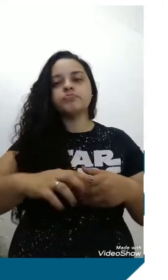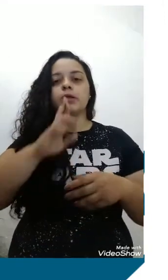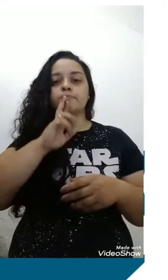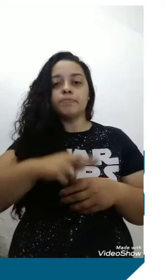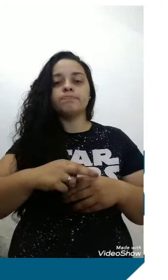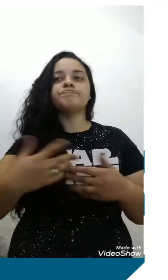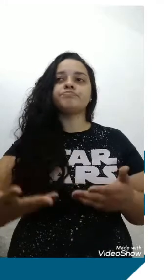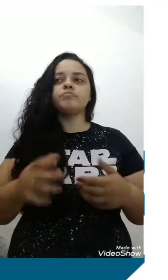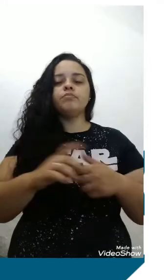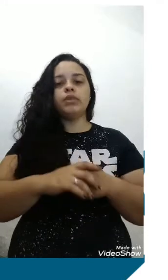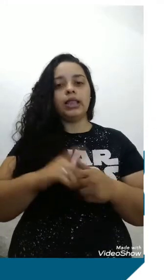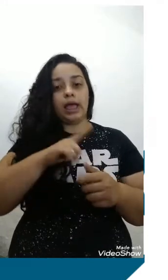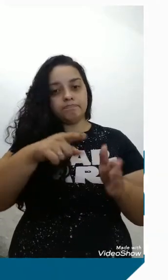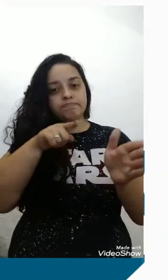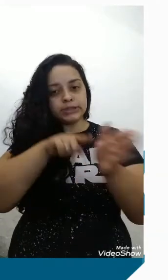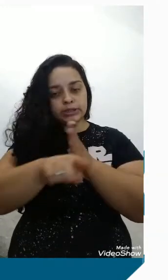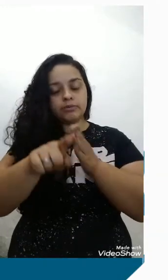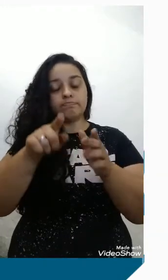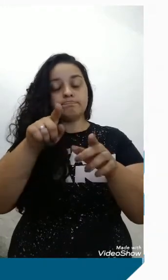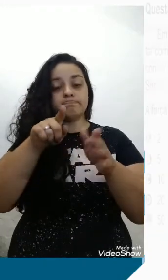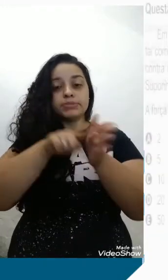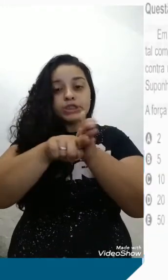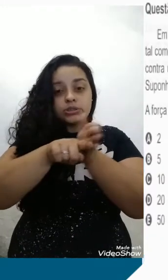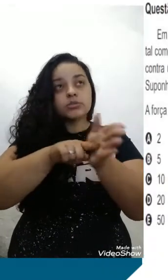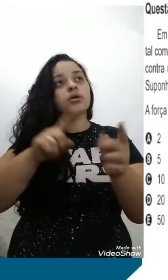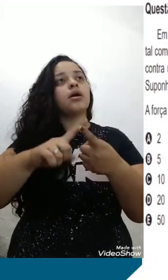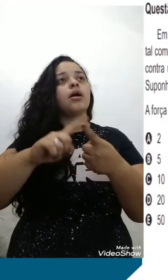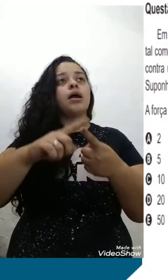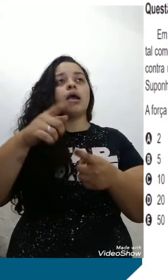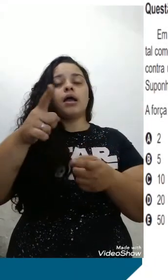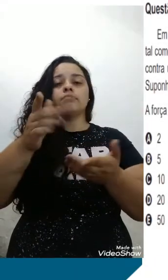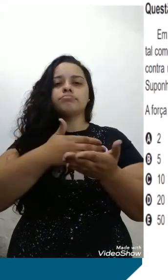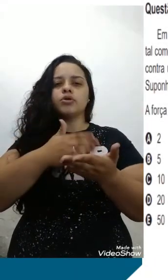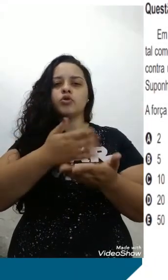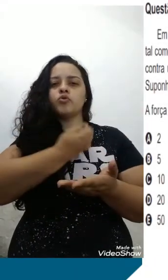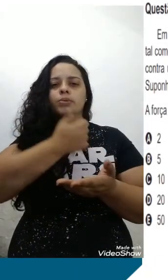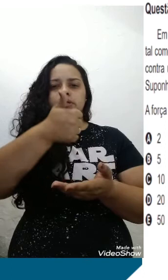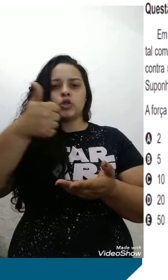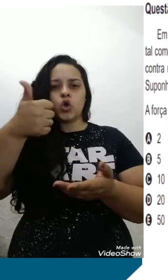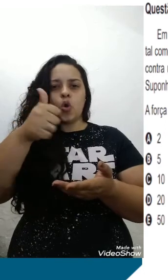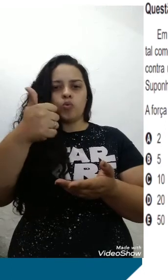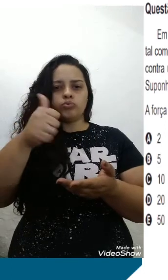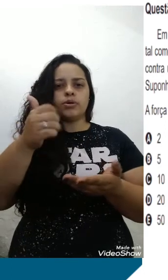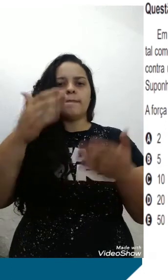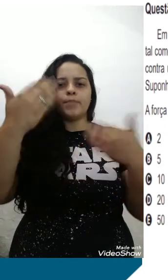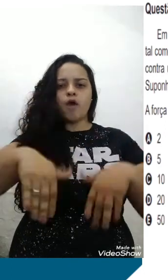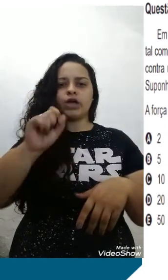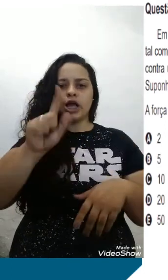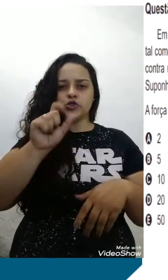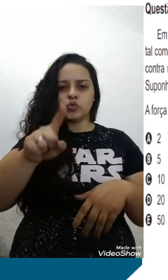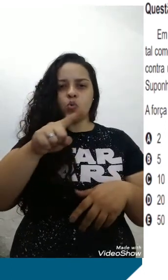resoluções. As questões são as seguintes: a gente tem a questão 111 do caderno azul da prova